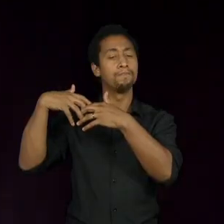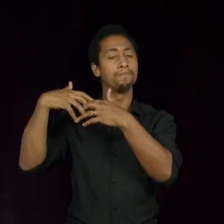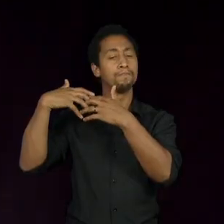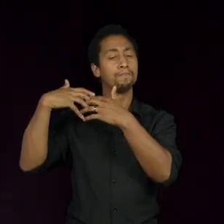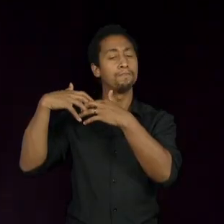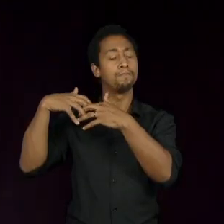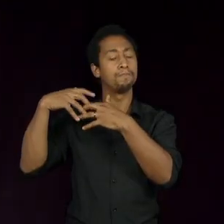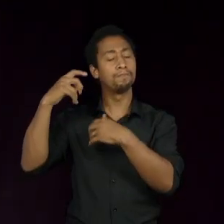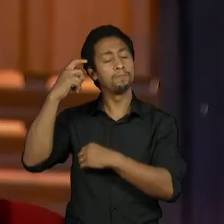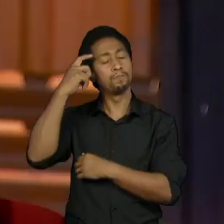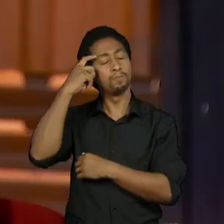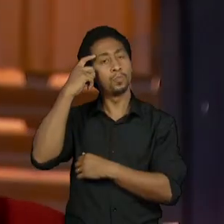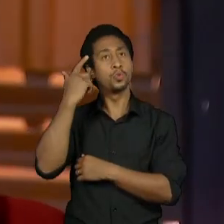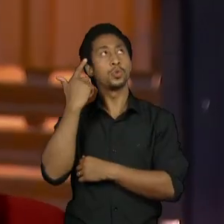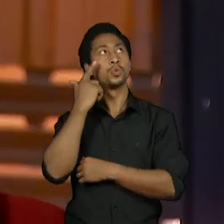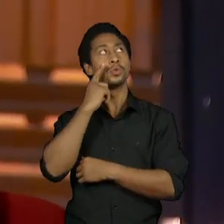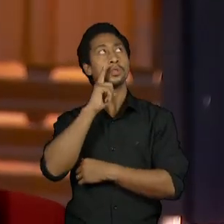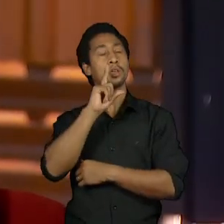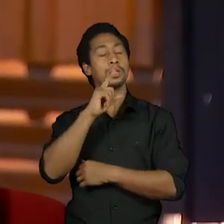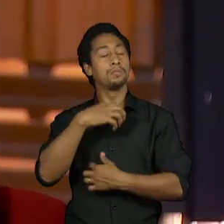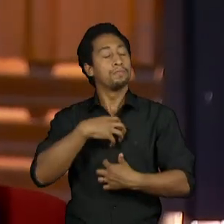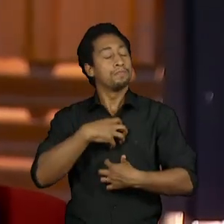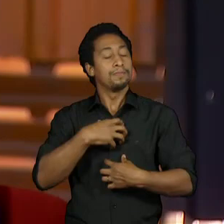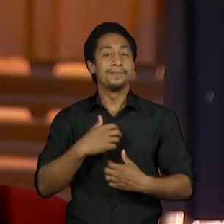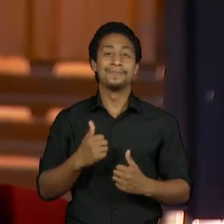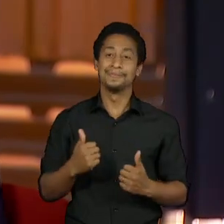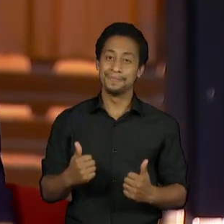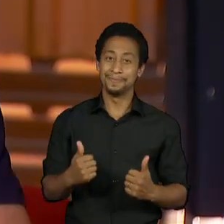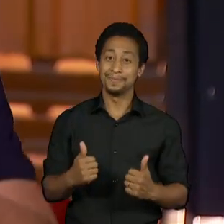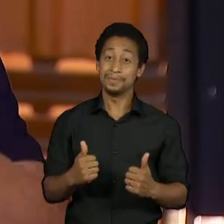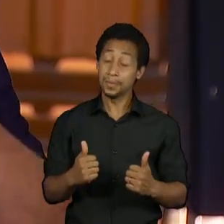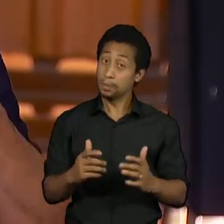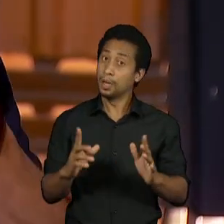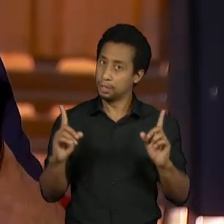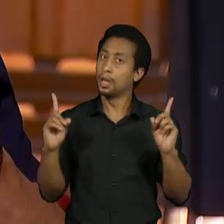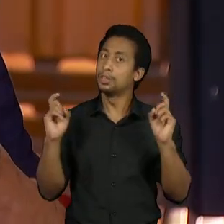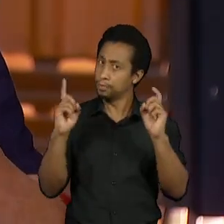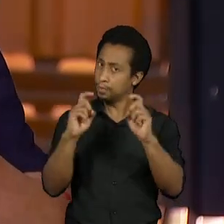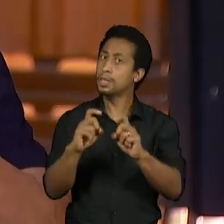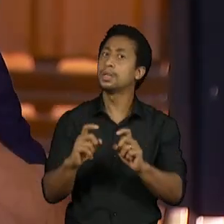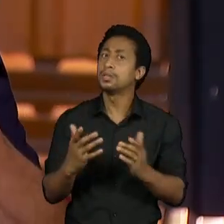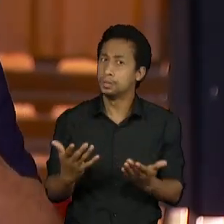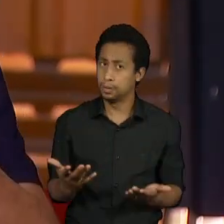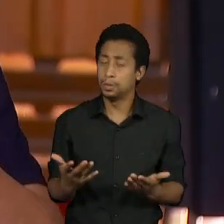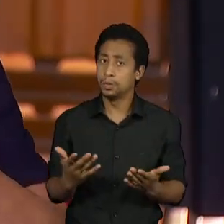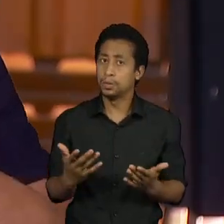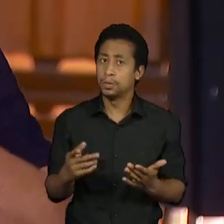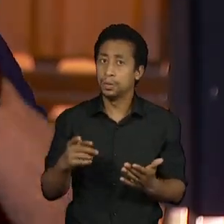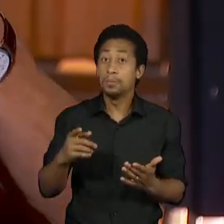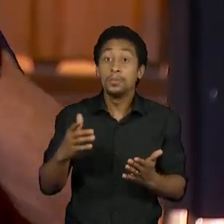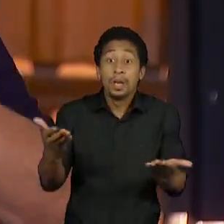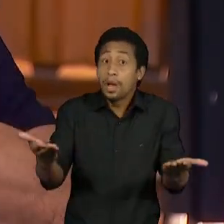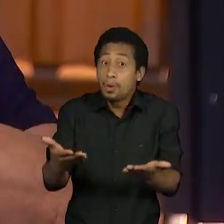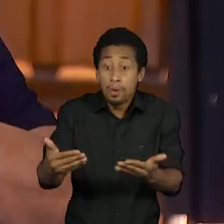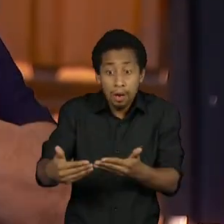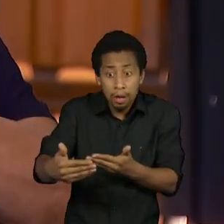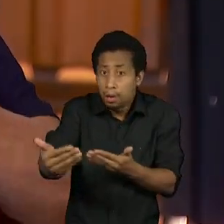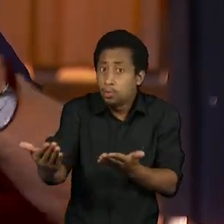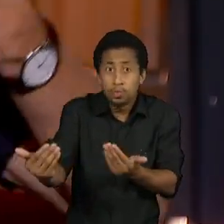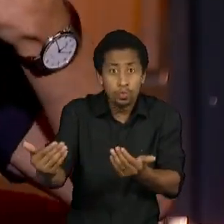uma coisa. Agora, ao mesmo tempo, isso é uma capacidade enorme de simultaneidade, de